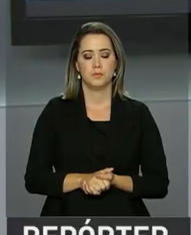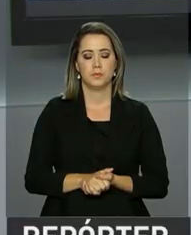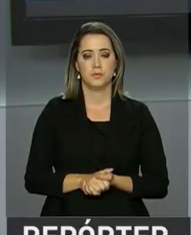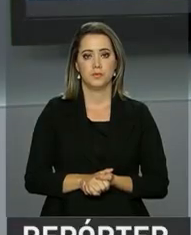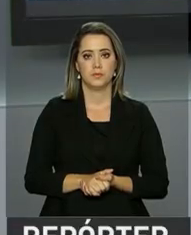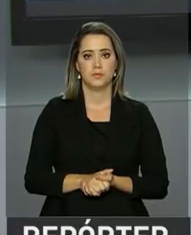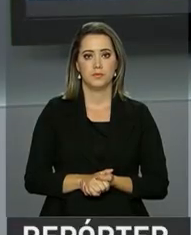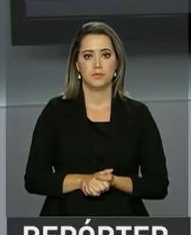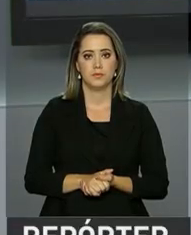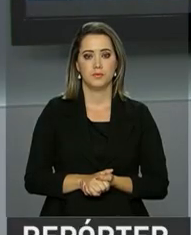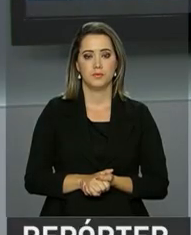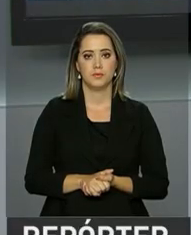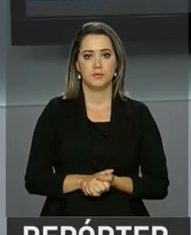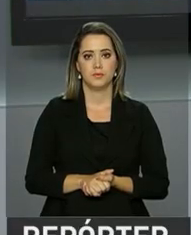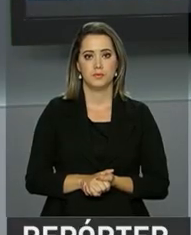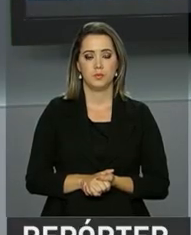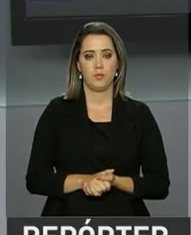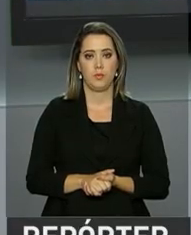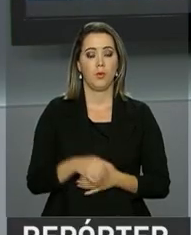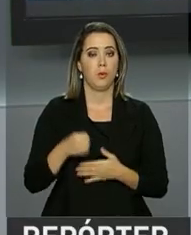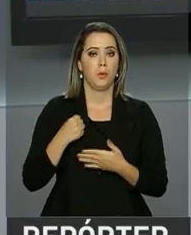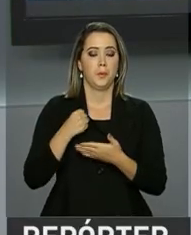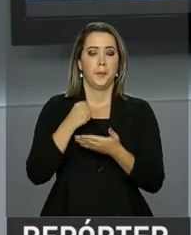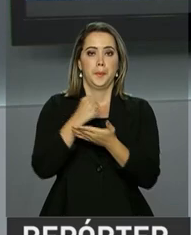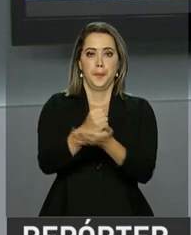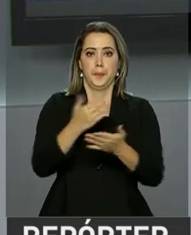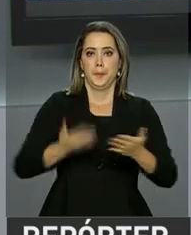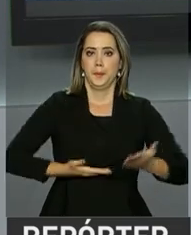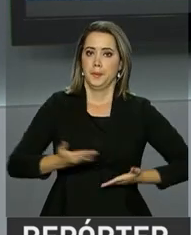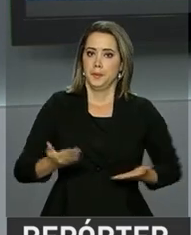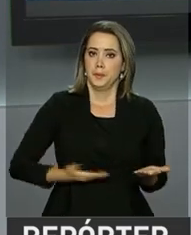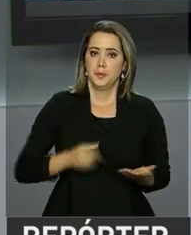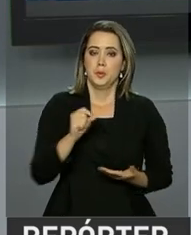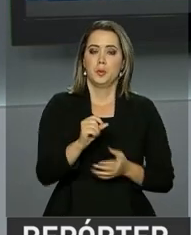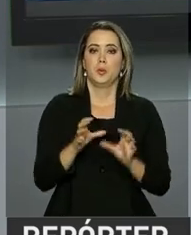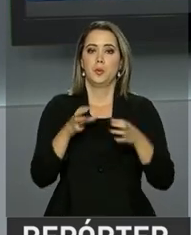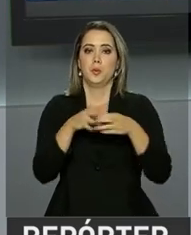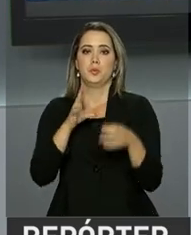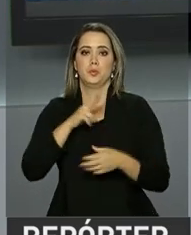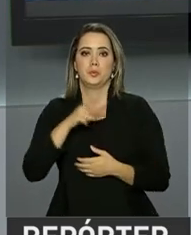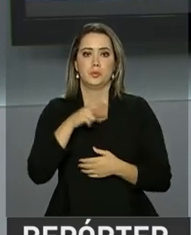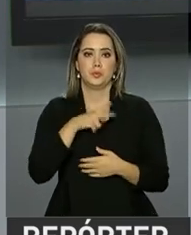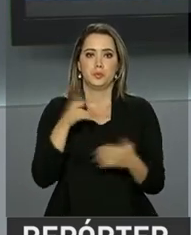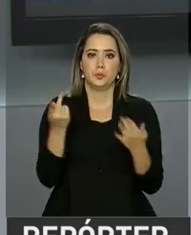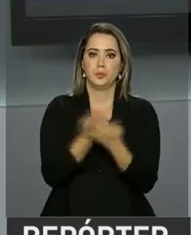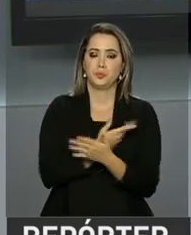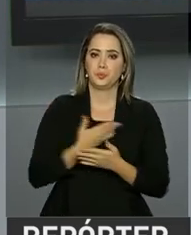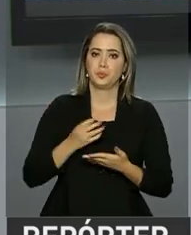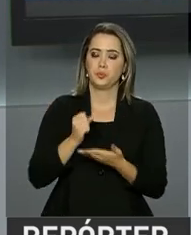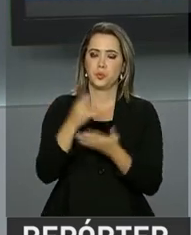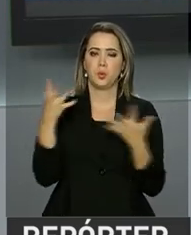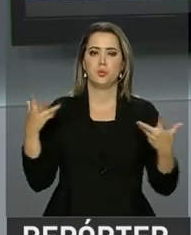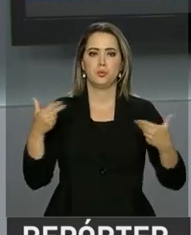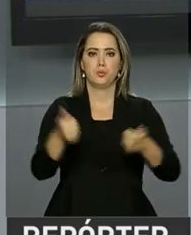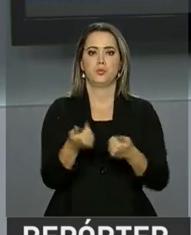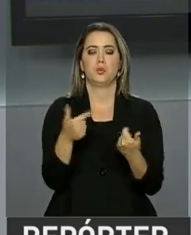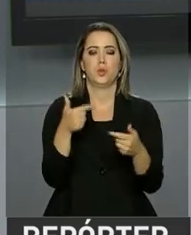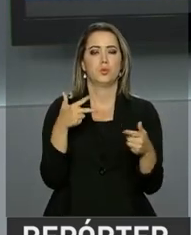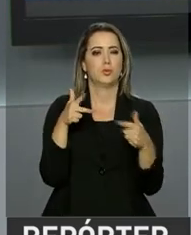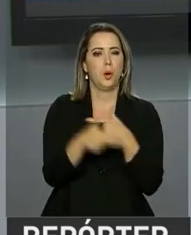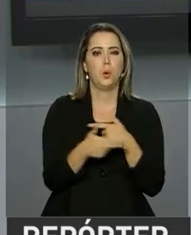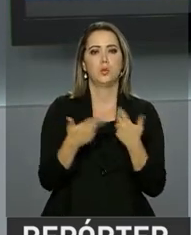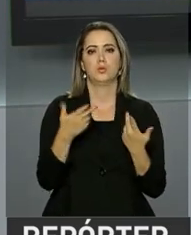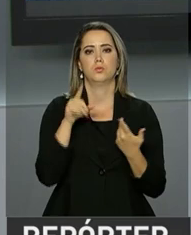Eduarda garantir que serviços concedidos para a iniciativa privada sejam prestados com qualidade e não sejam